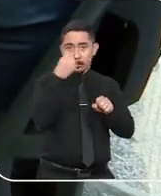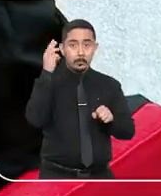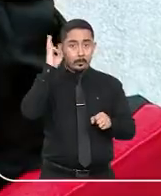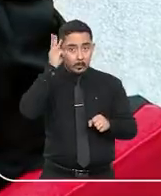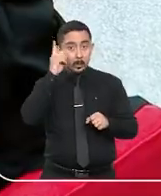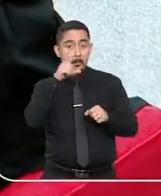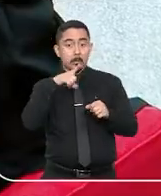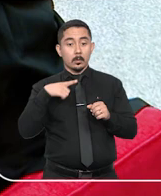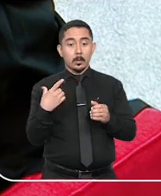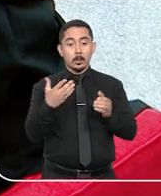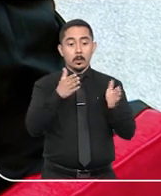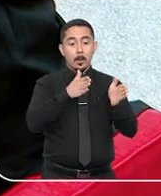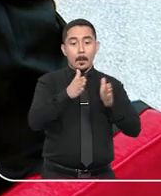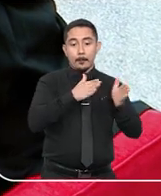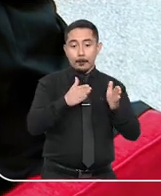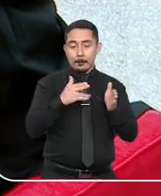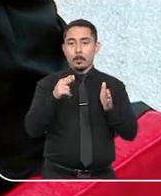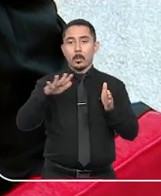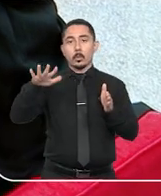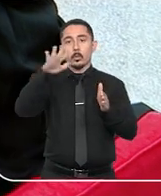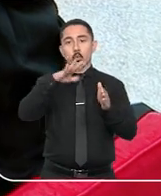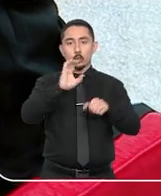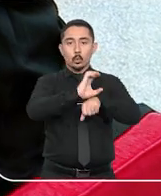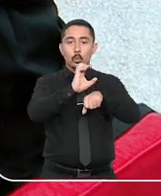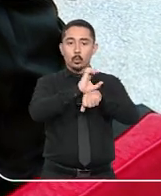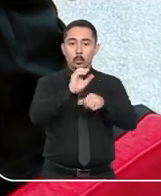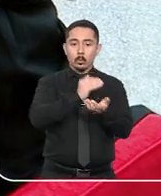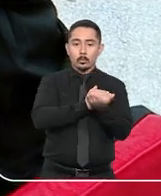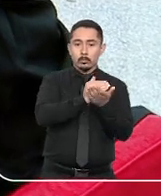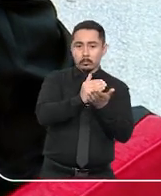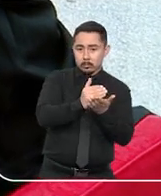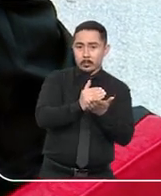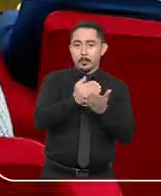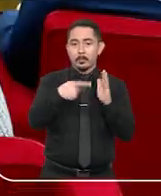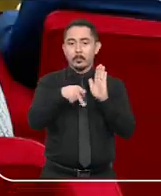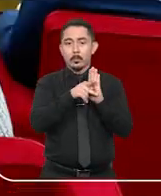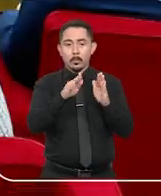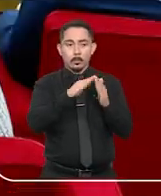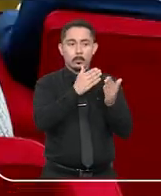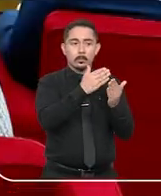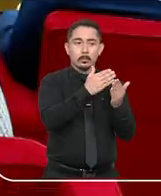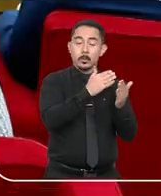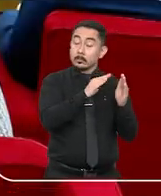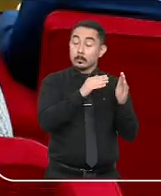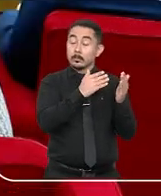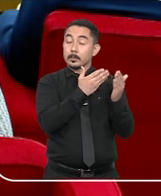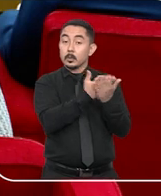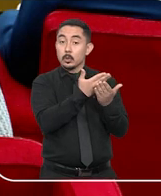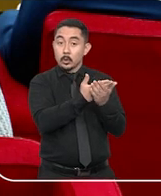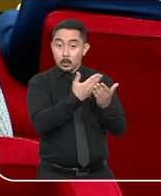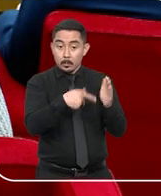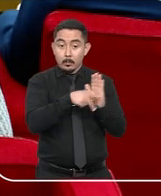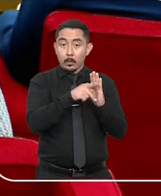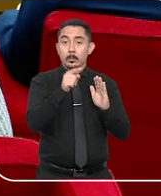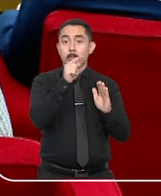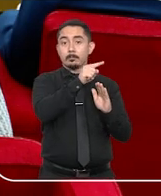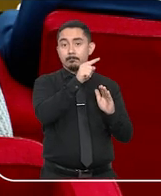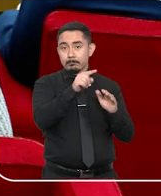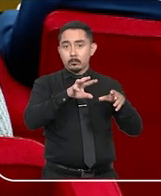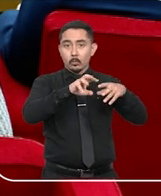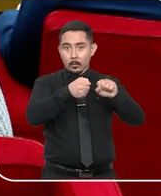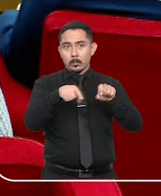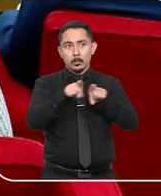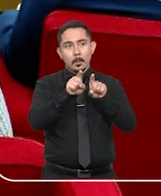Maranhão participaram do módulo nacional do curso de formação inicial, promovido pela Escola Nacional de Formação